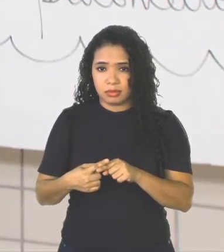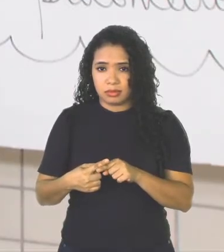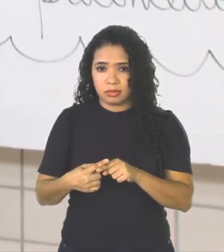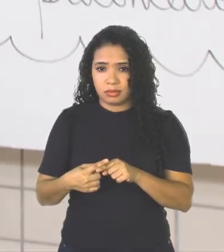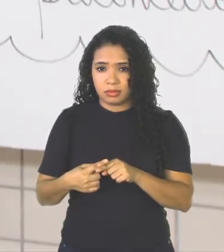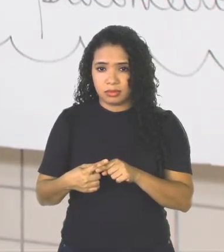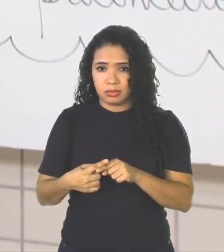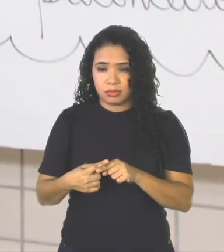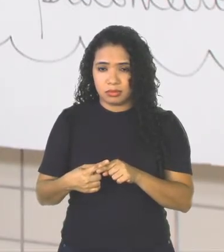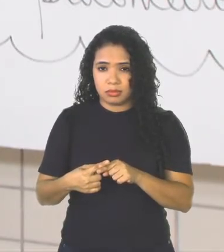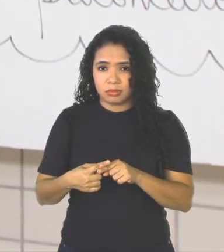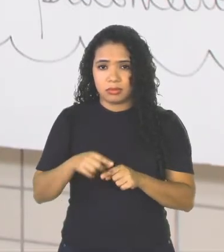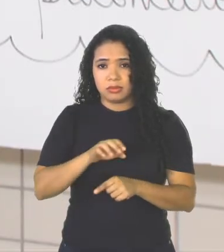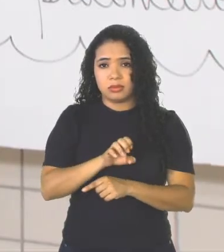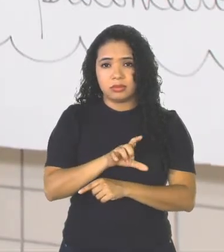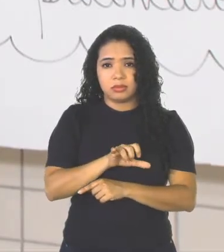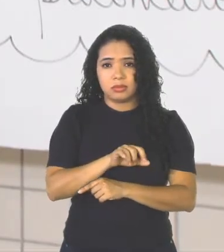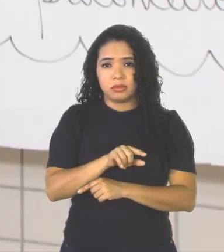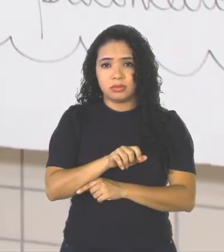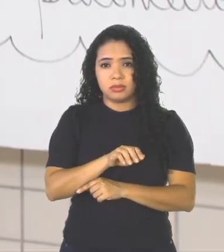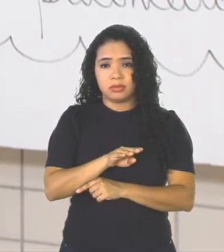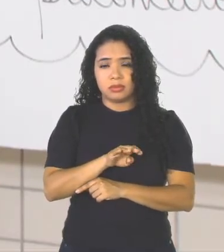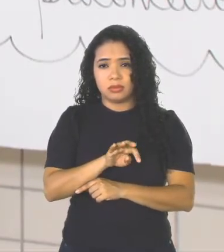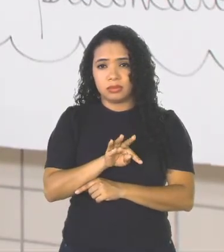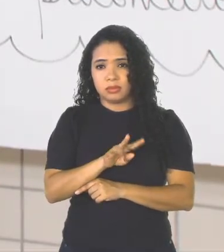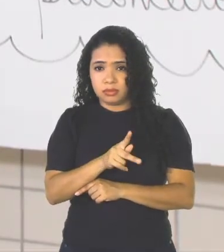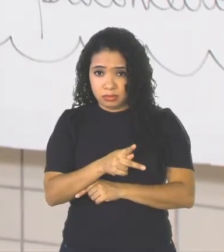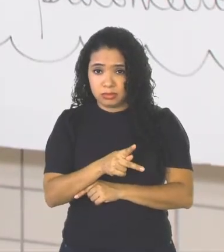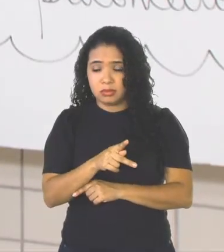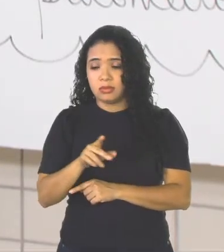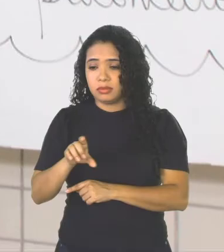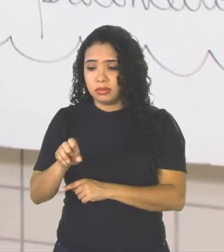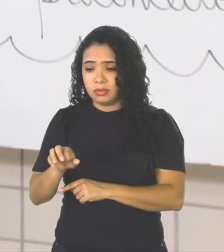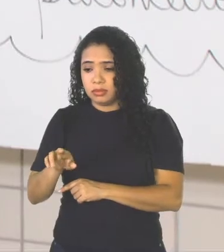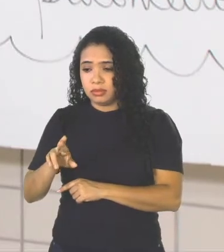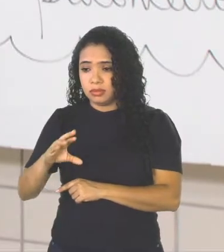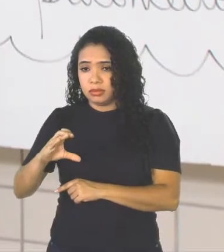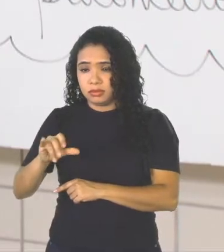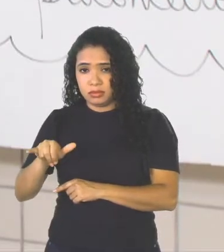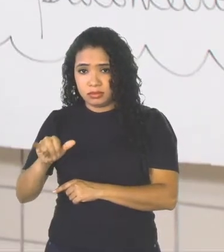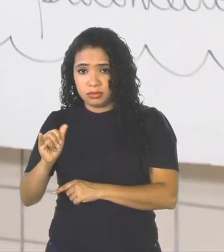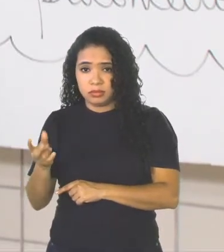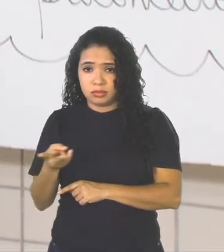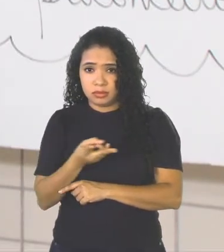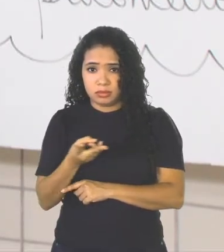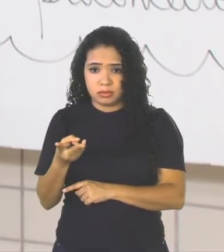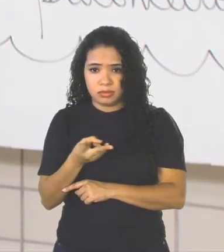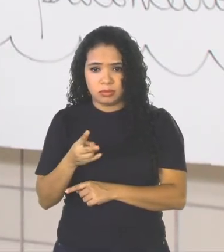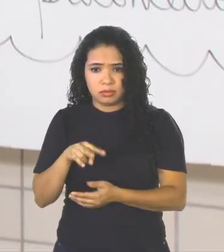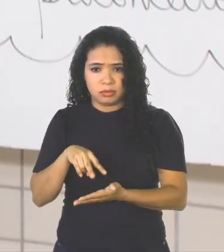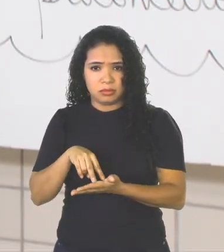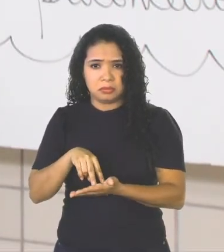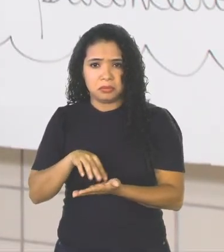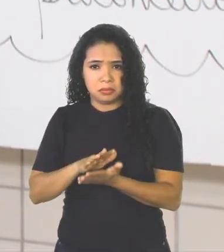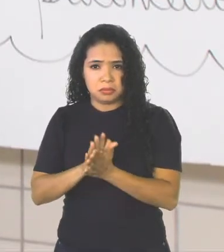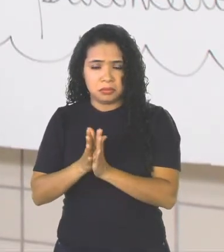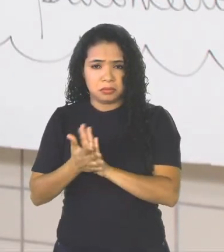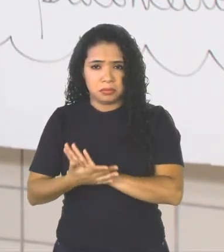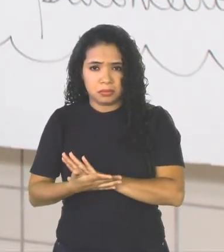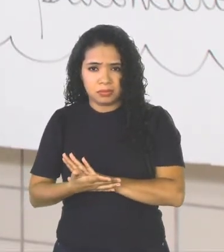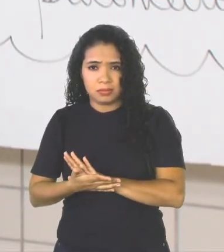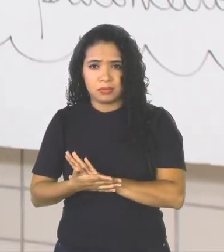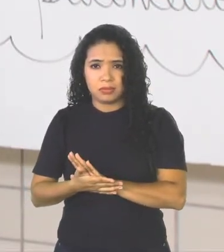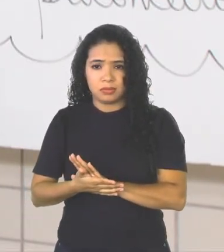a Elizabeth como o Mr. Darcy, eles têm atitudes, né, que são preconceituosas